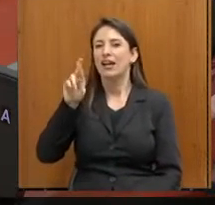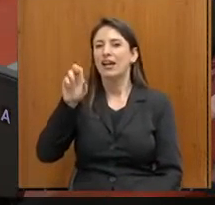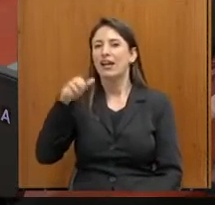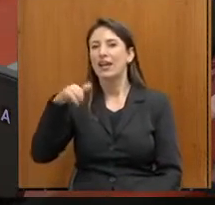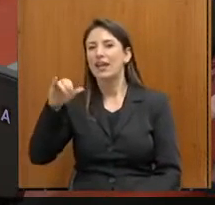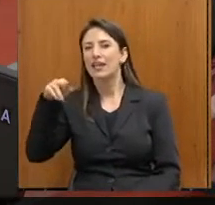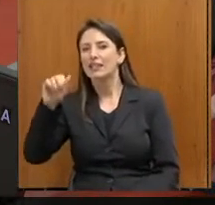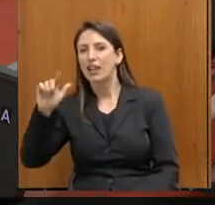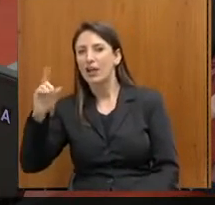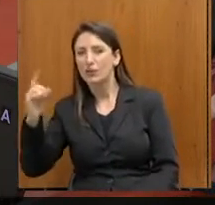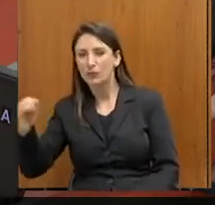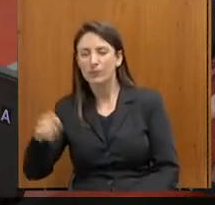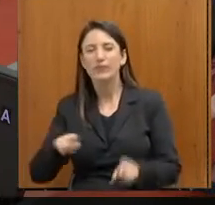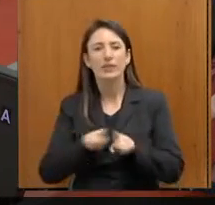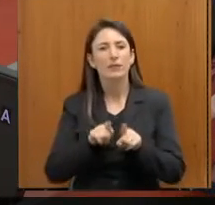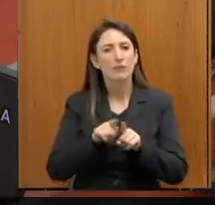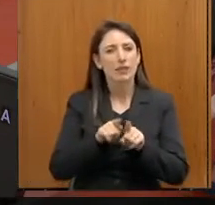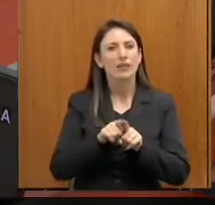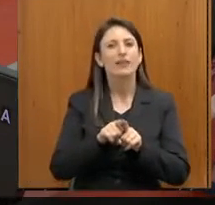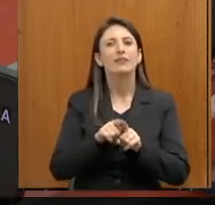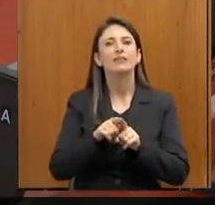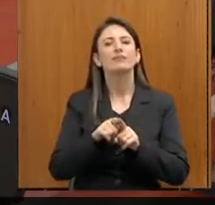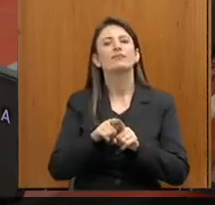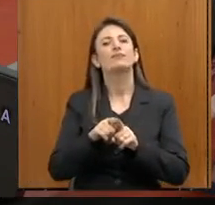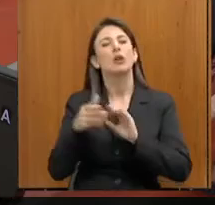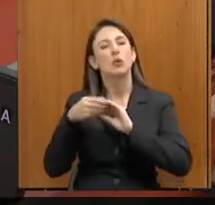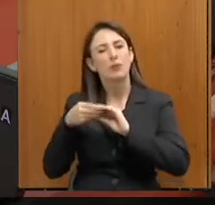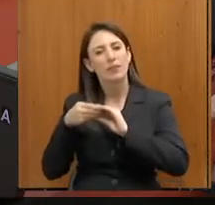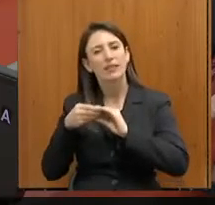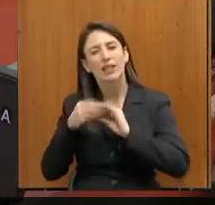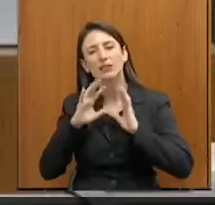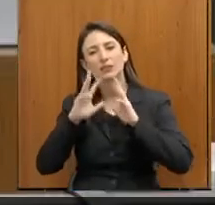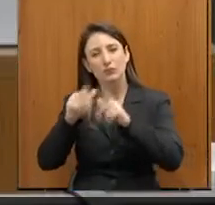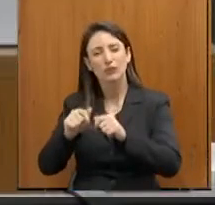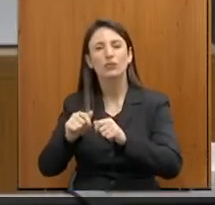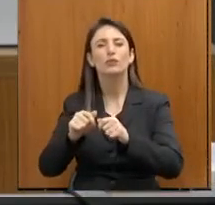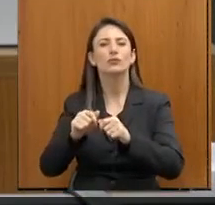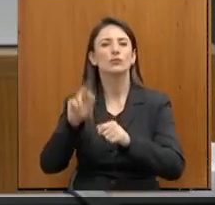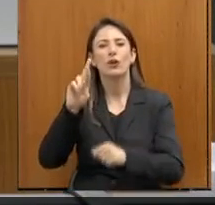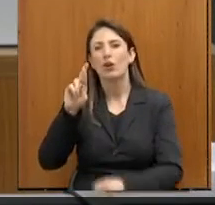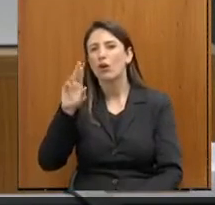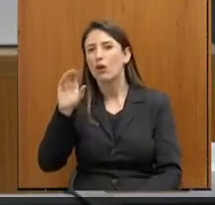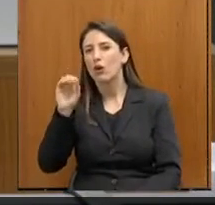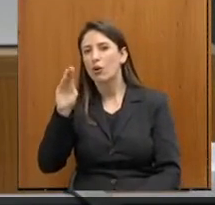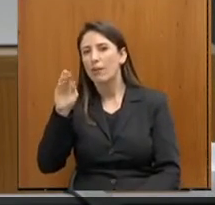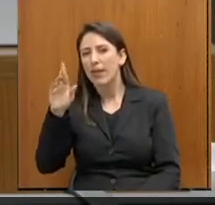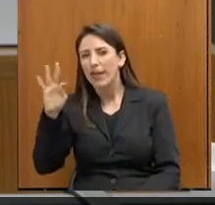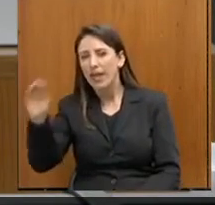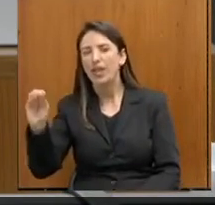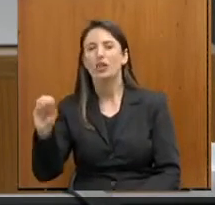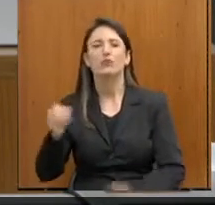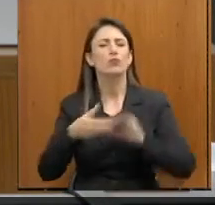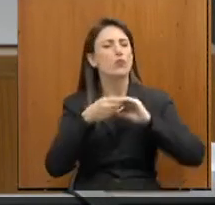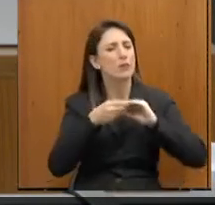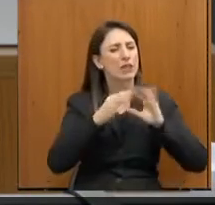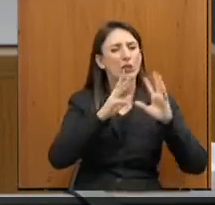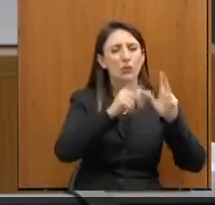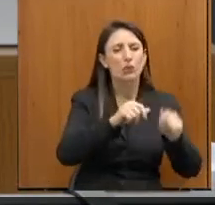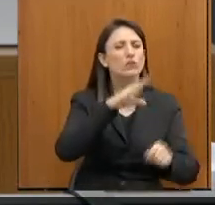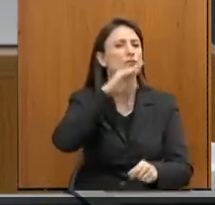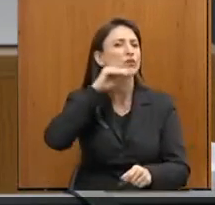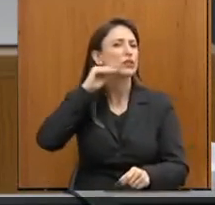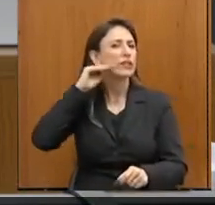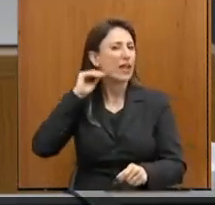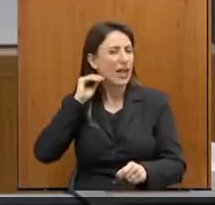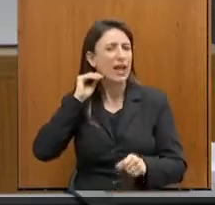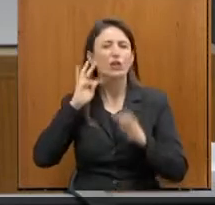na pessoa do Roberto Barth aneto quero comentar todos os os funcionários e os prestadores de serviço